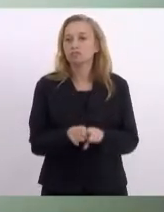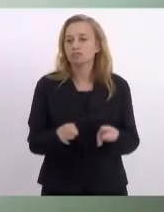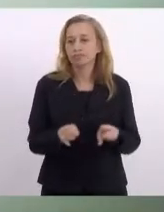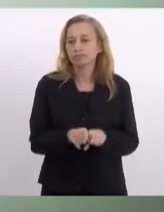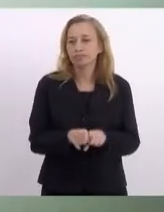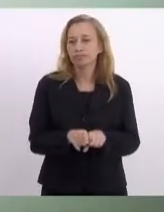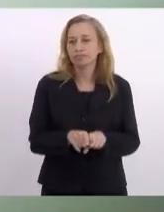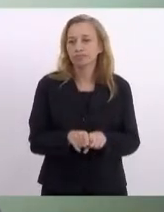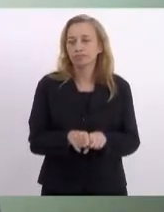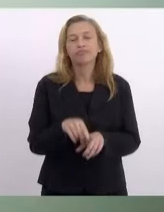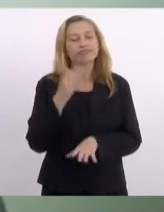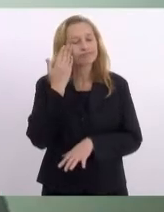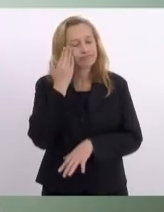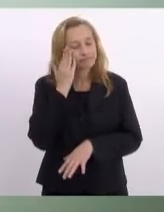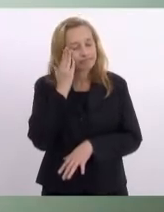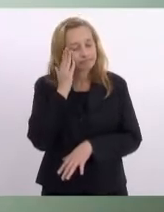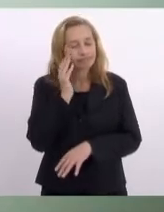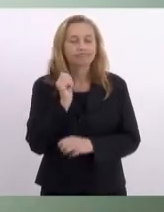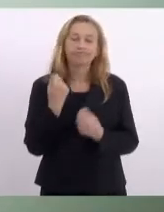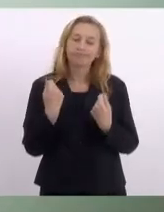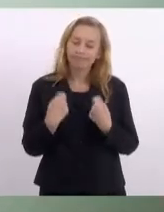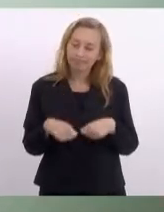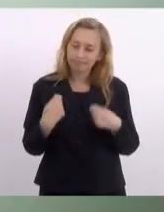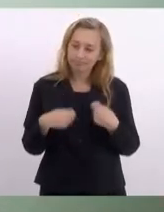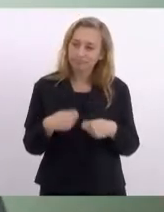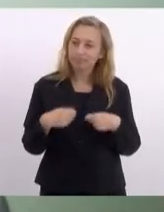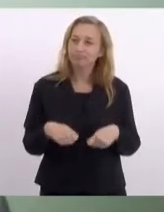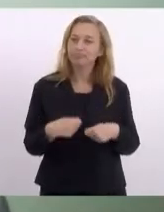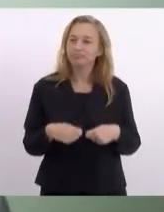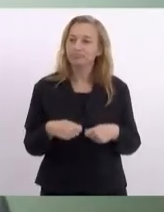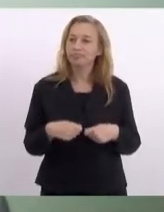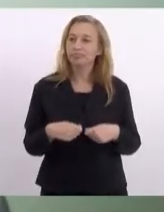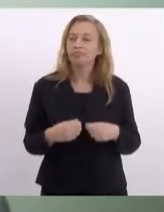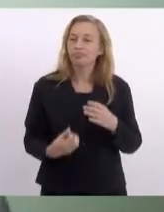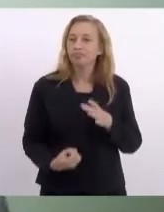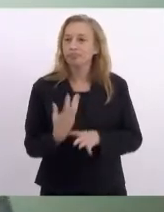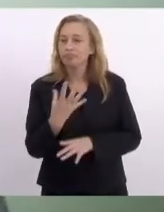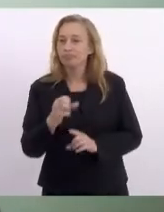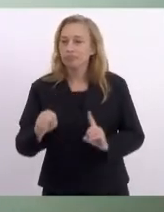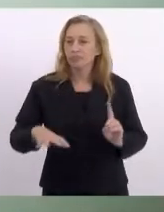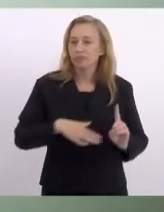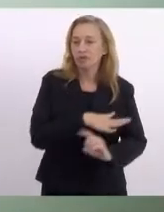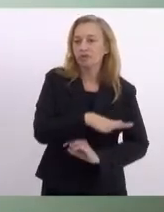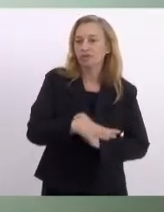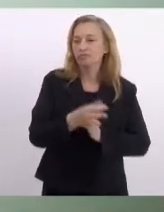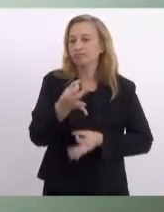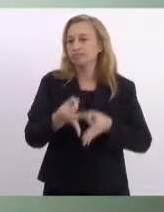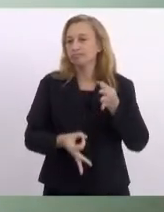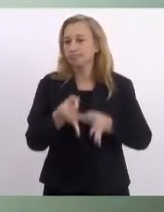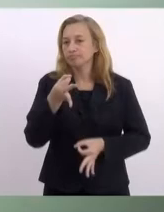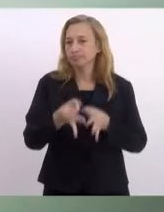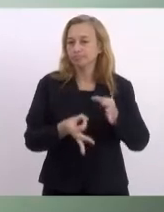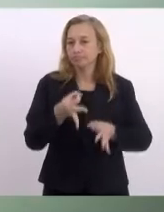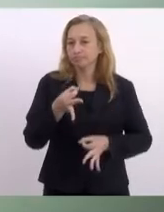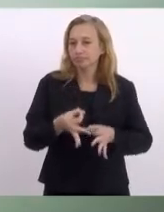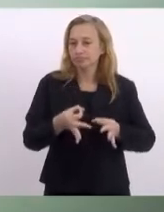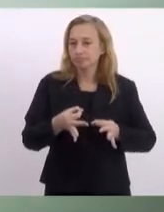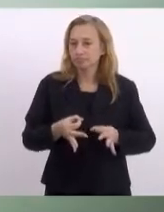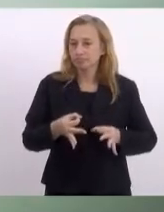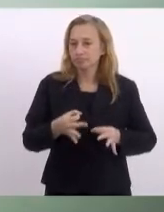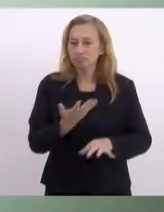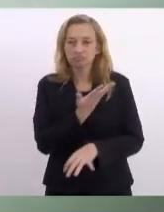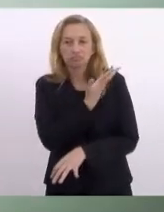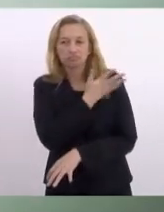né, entender que é preciso construir uma sociedade justa, com equidade e sem